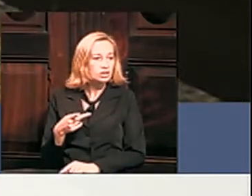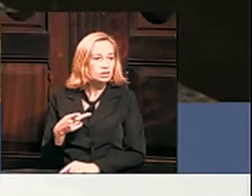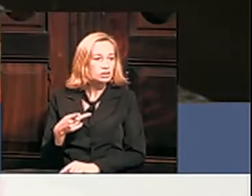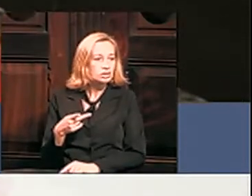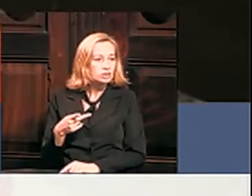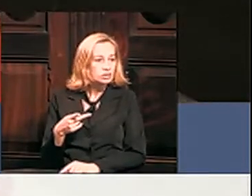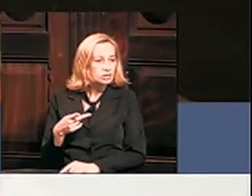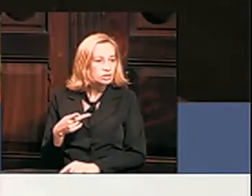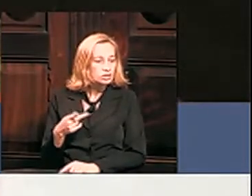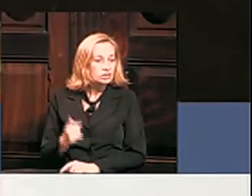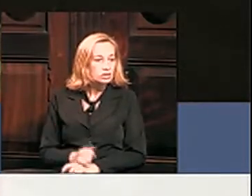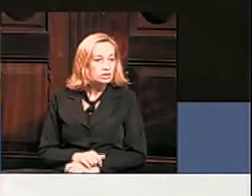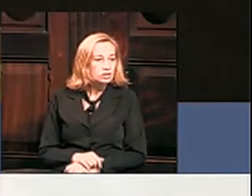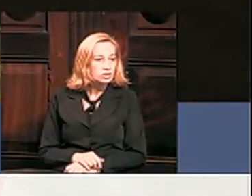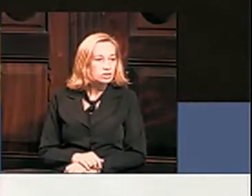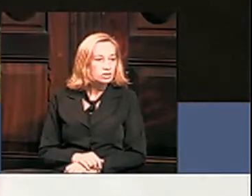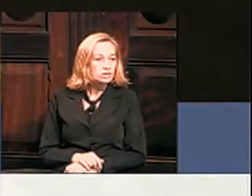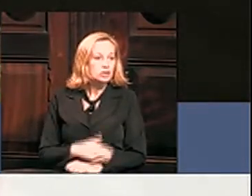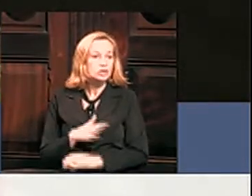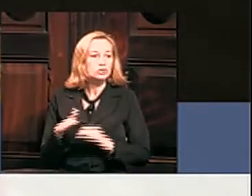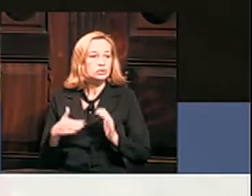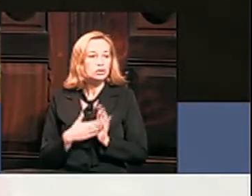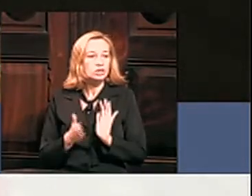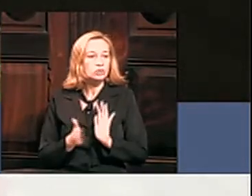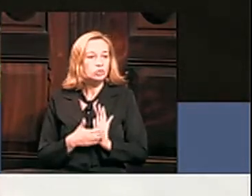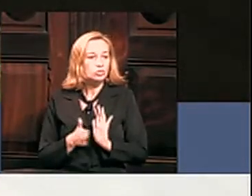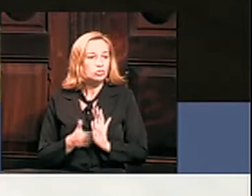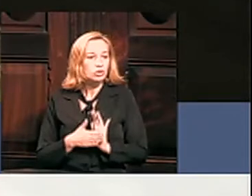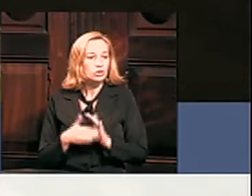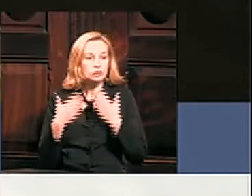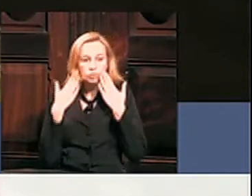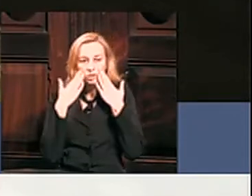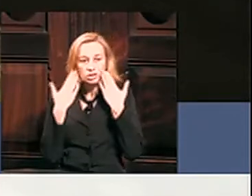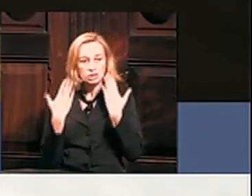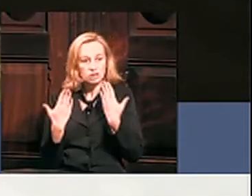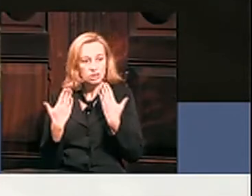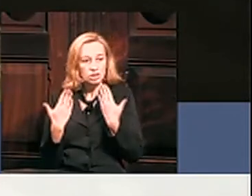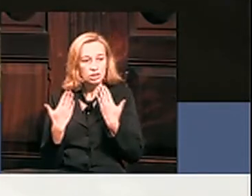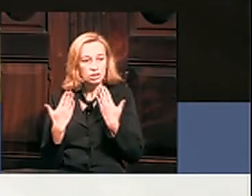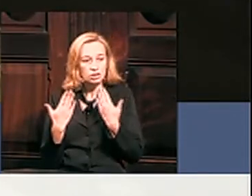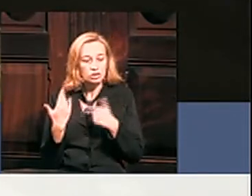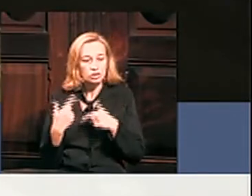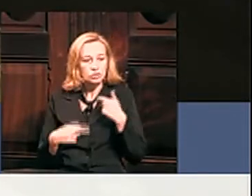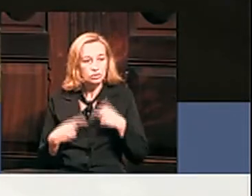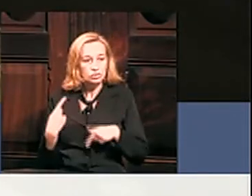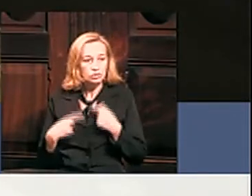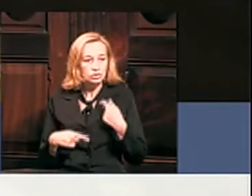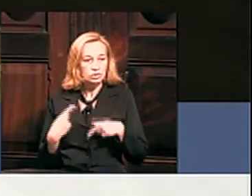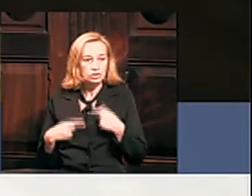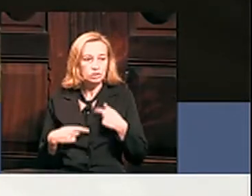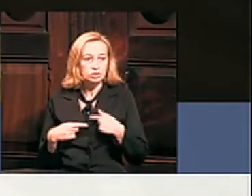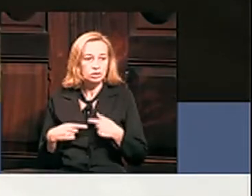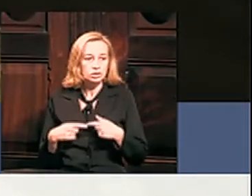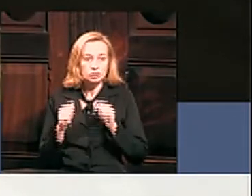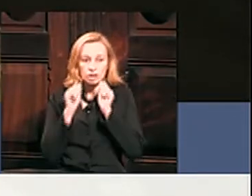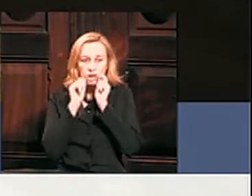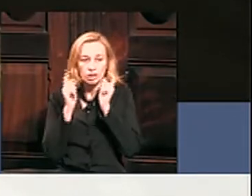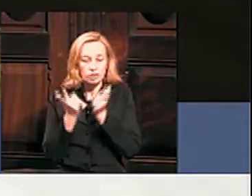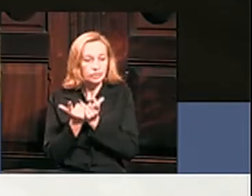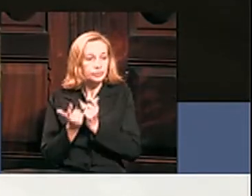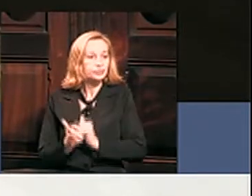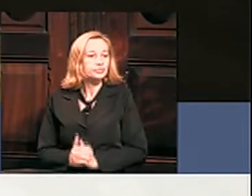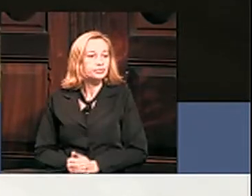todas as propostas apresentadas e discutidas aqui dentro dessa